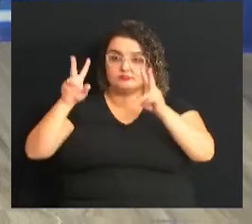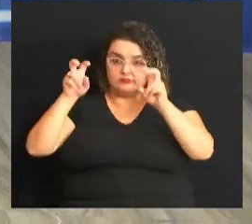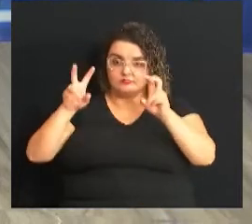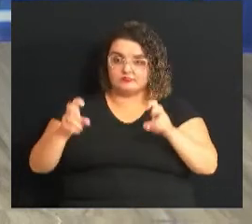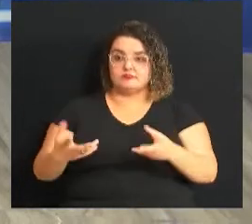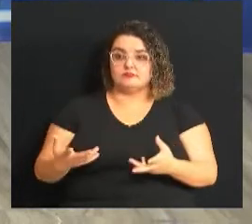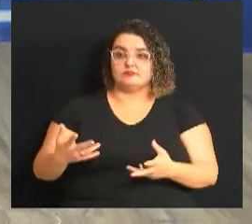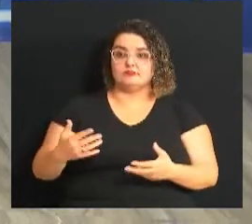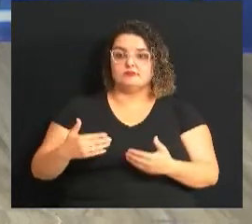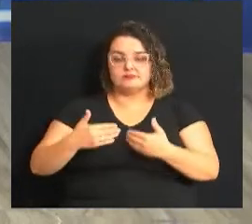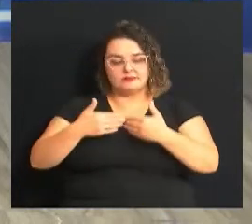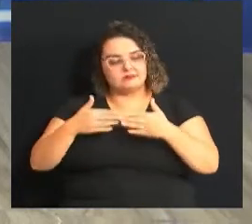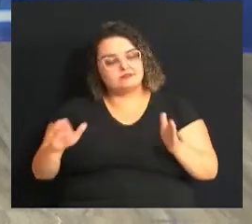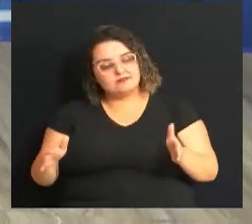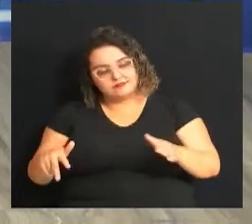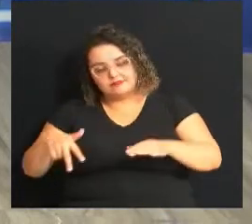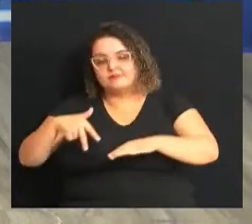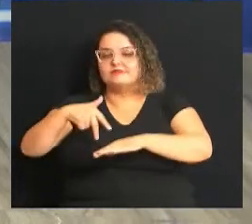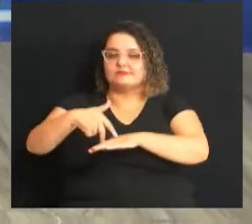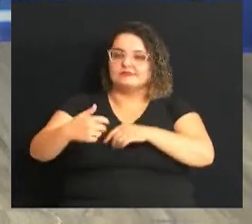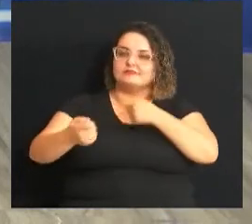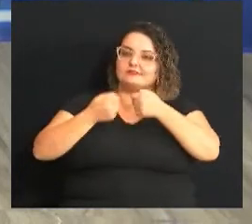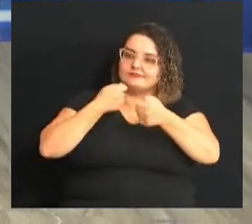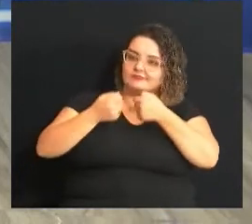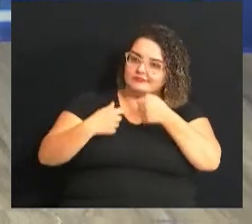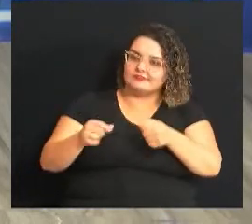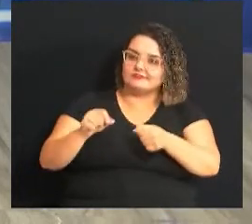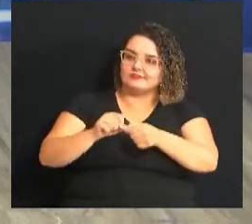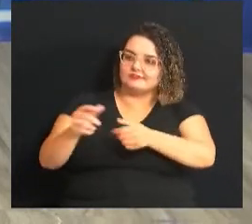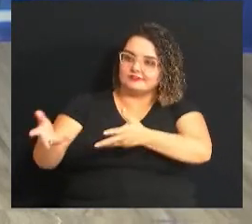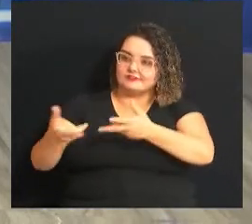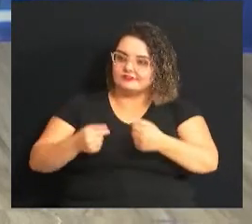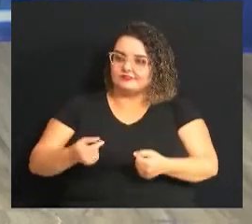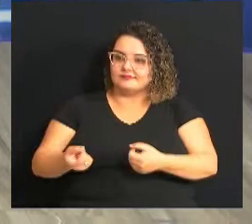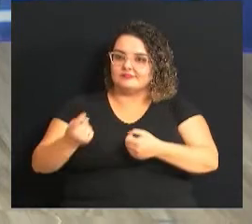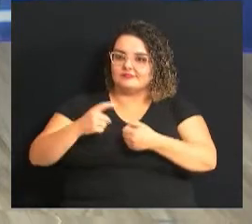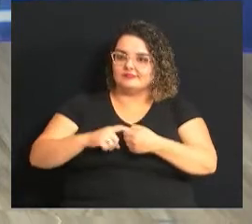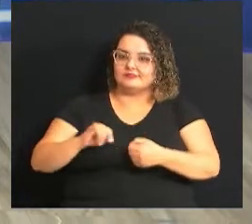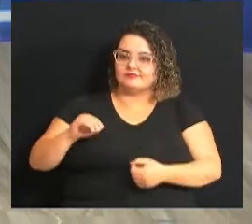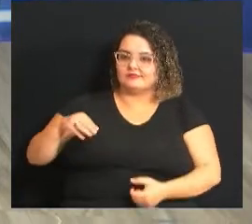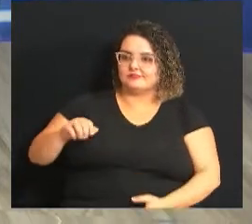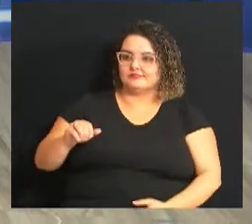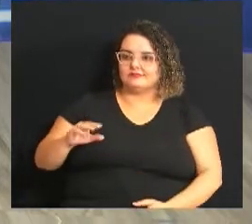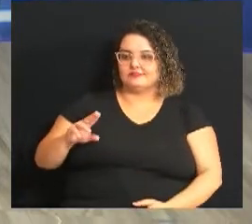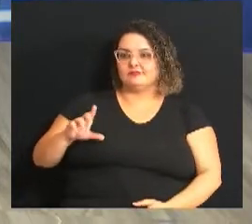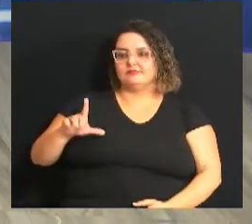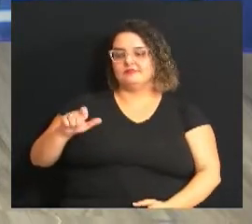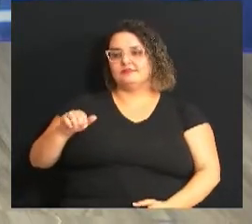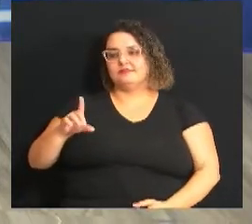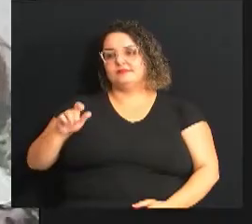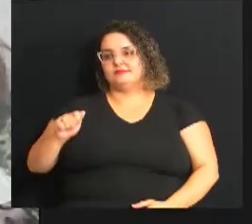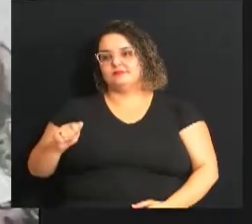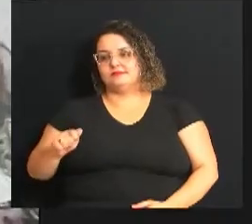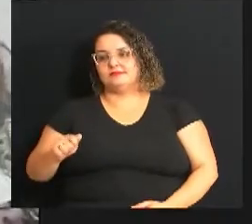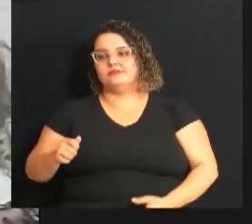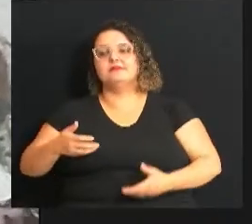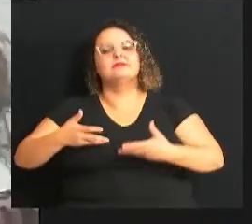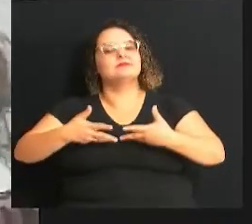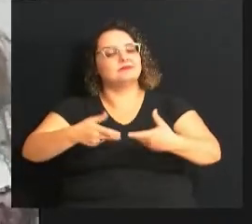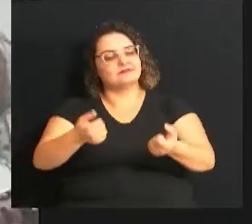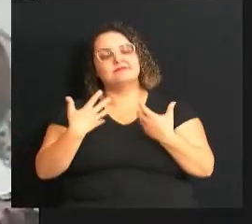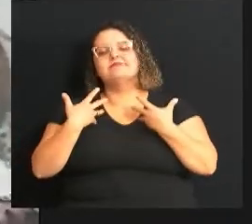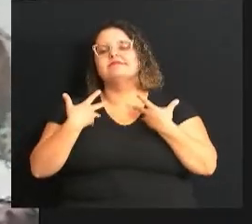nossas portas estão abertas aqui. A gente já faz um convite para o seu retorno, Imaculada. Convite